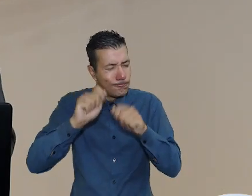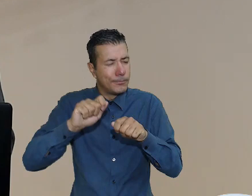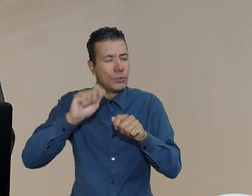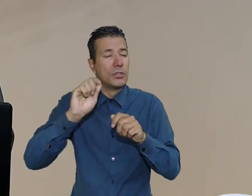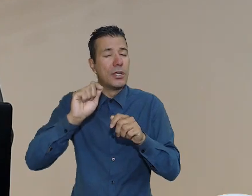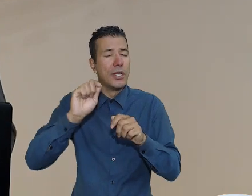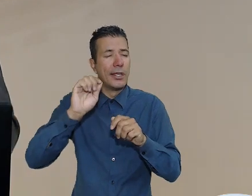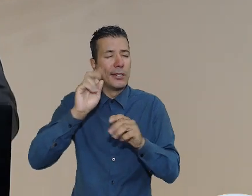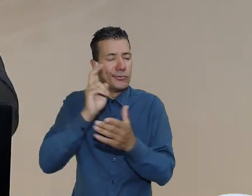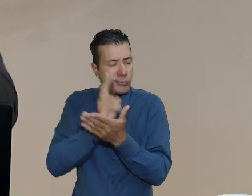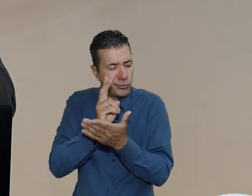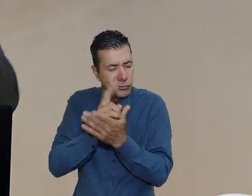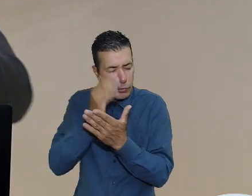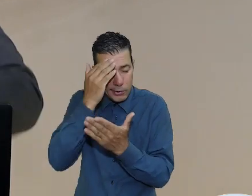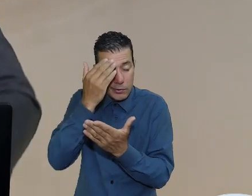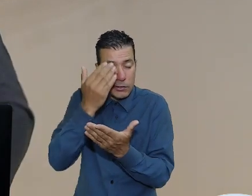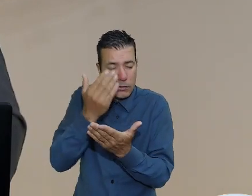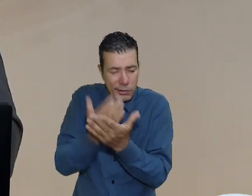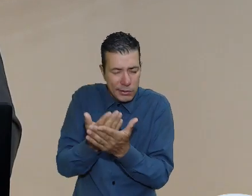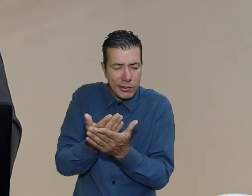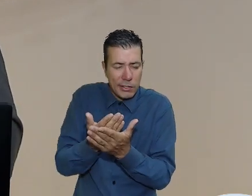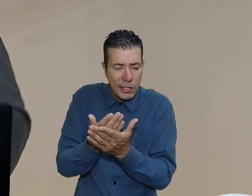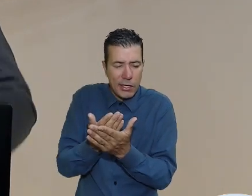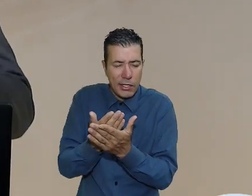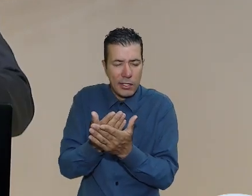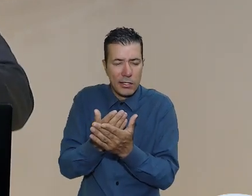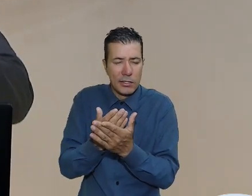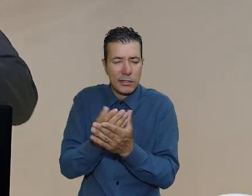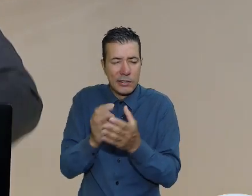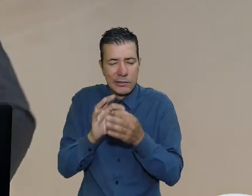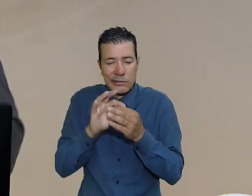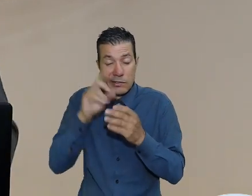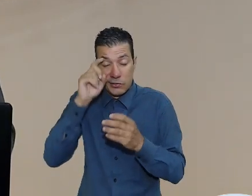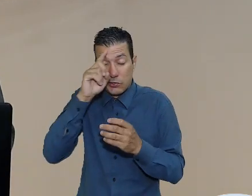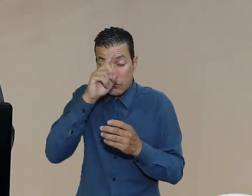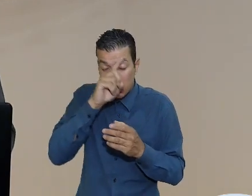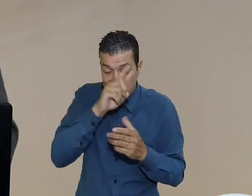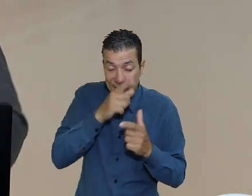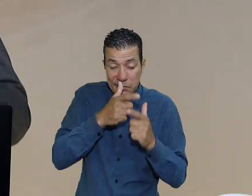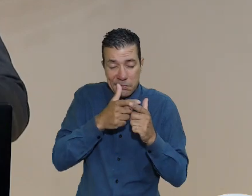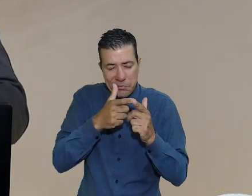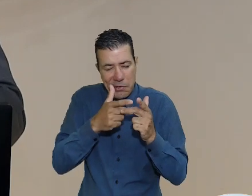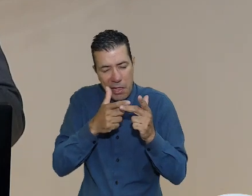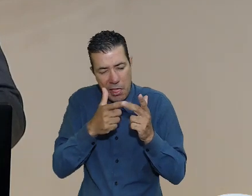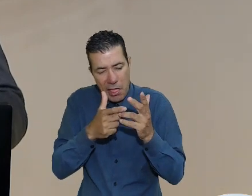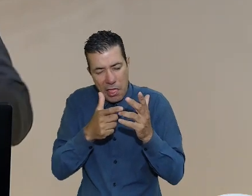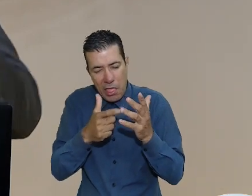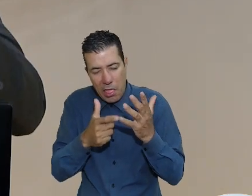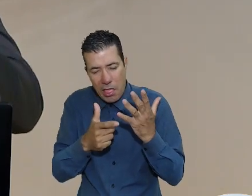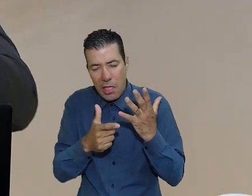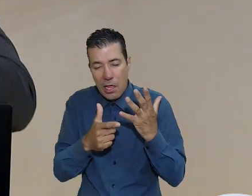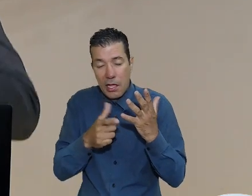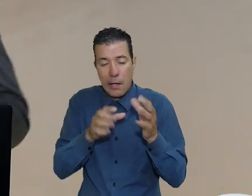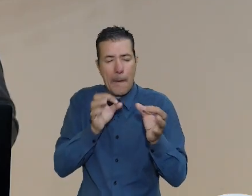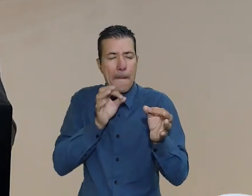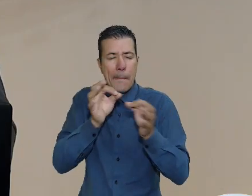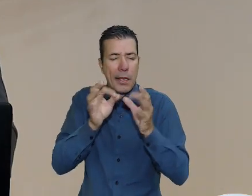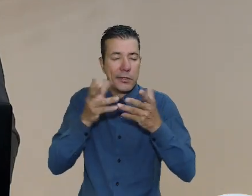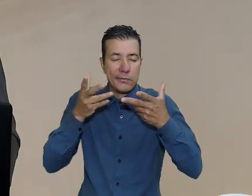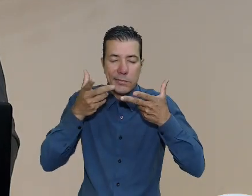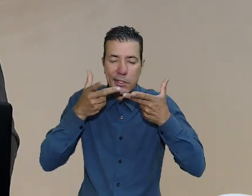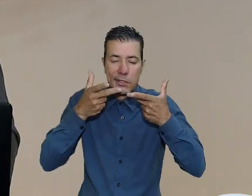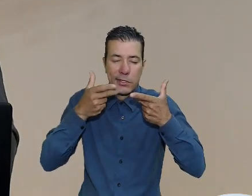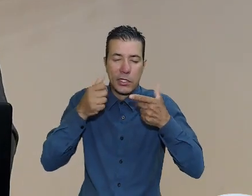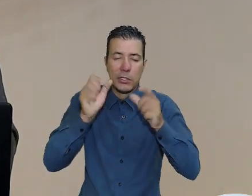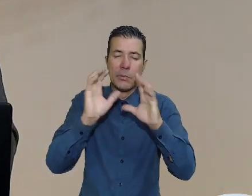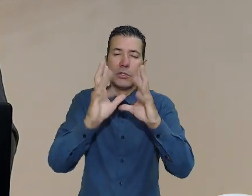acreditando, para que continue firme contigo, mesmo que as dificuldades venham, que possam saber que o Senhor tem um plano maior para cada um